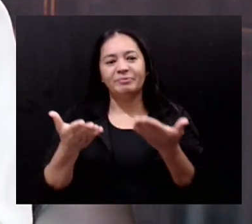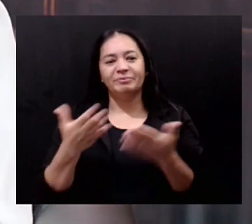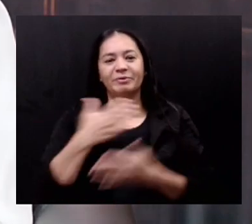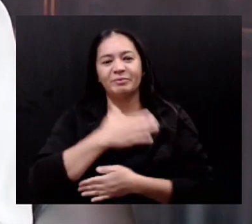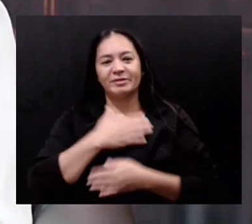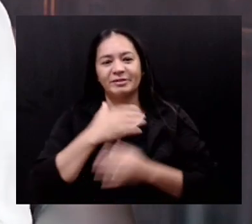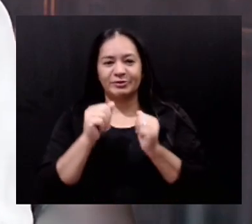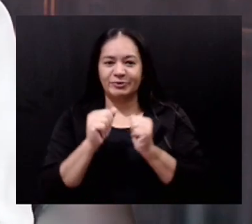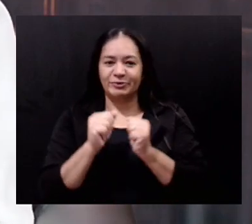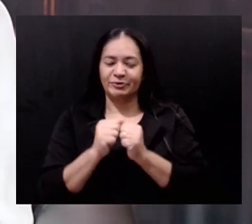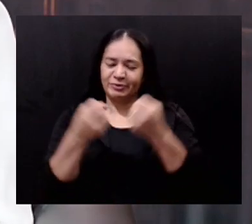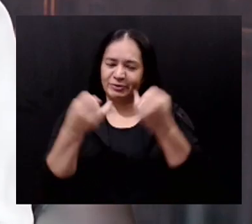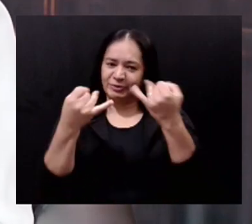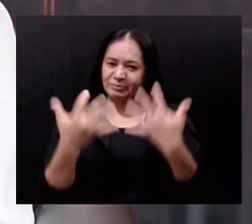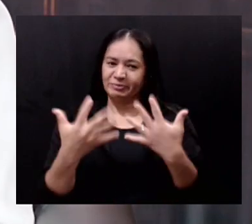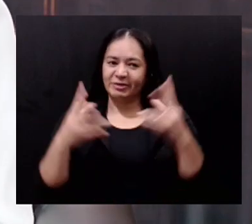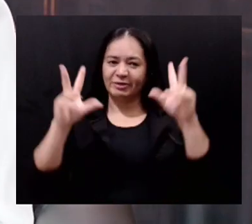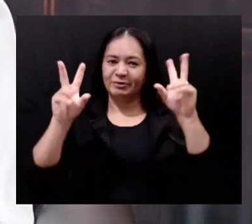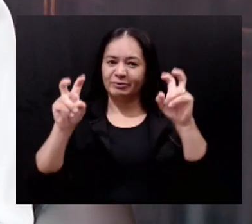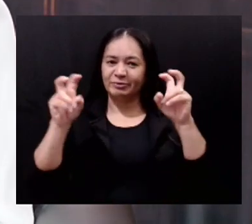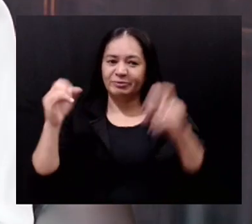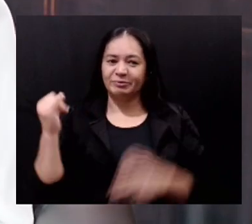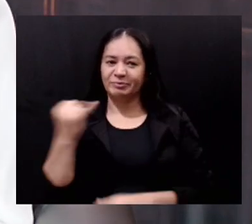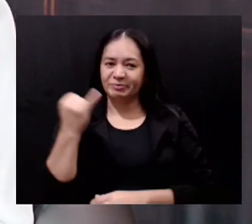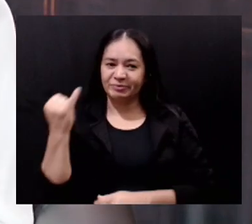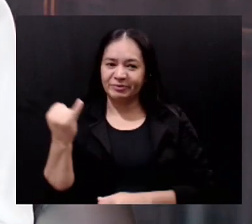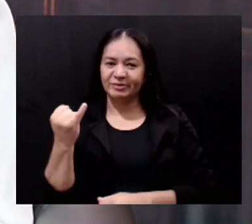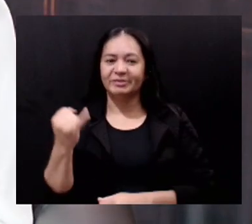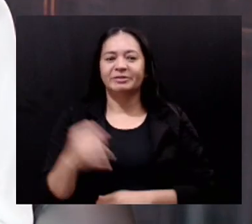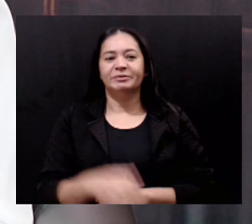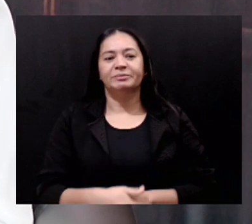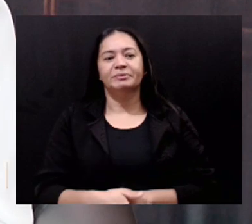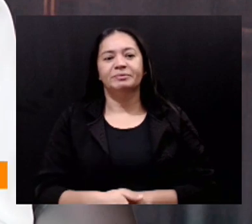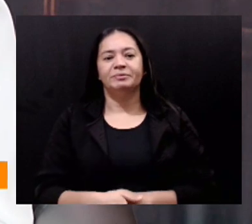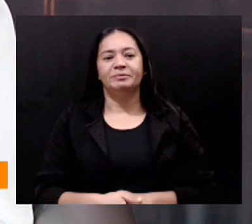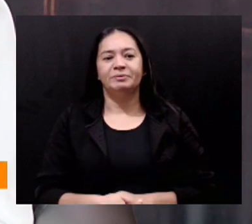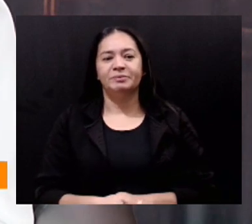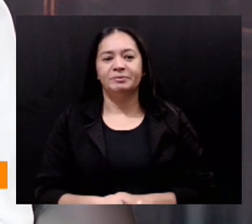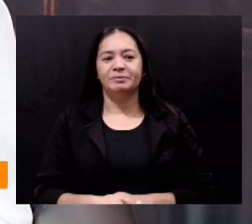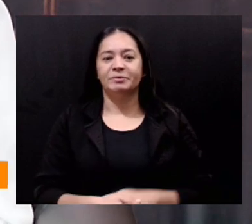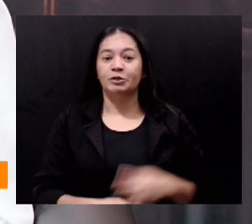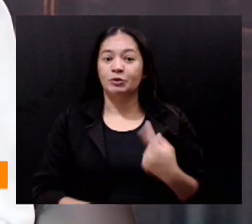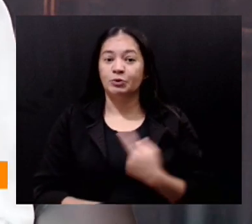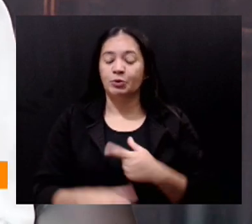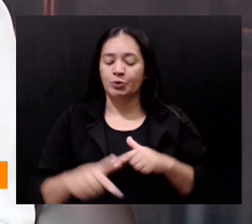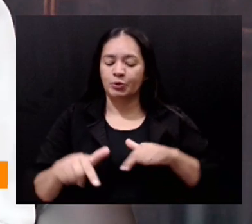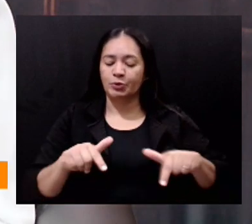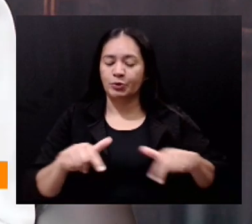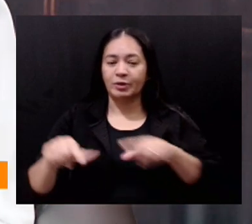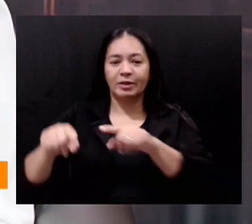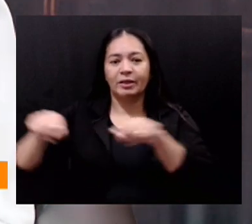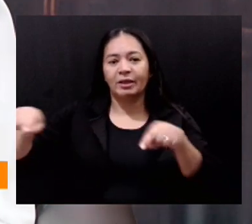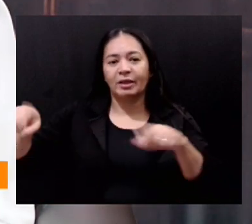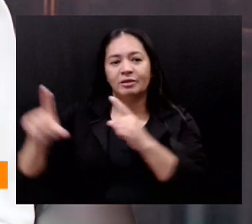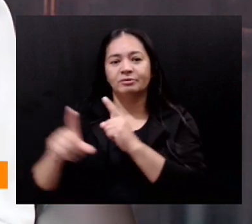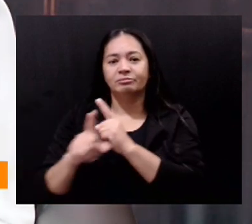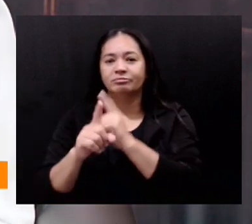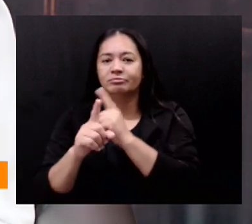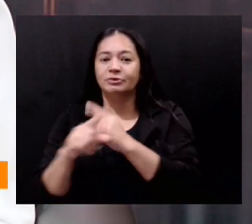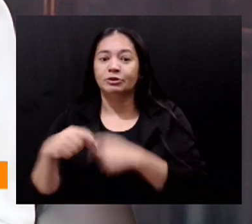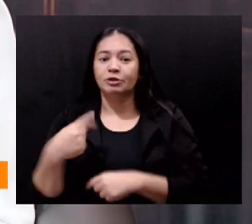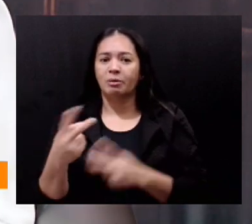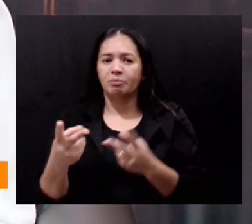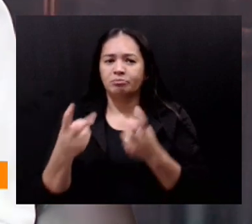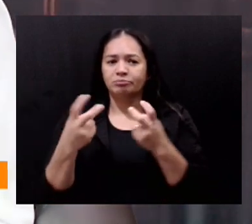tão importante e atual também, né. A gente que trabalha em clínica, a gente vê muito essa demanda e essa